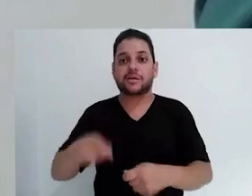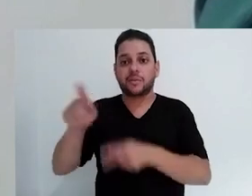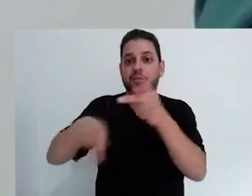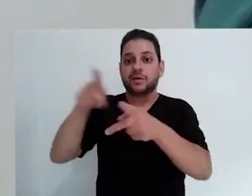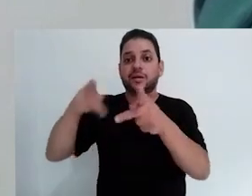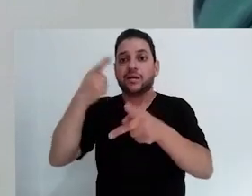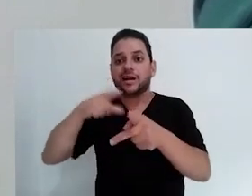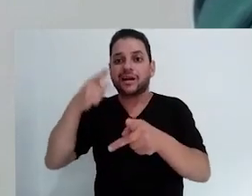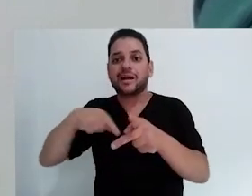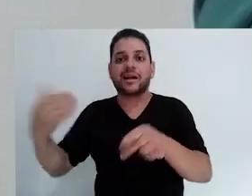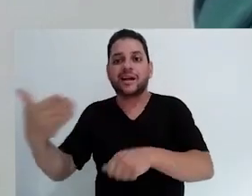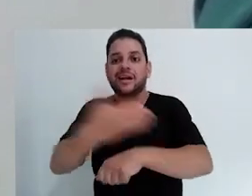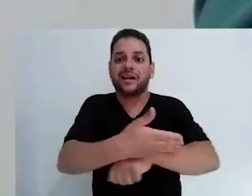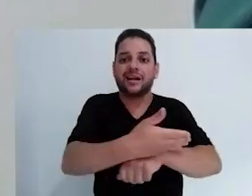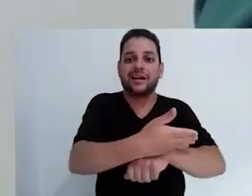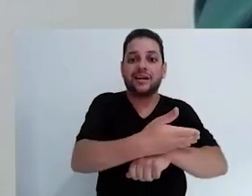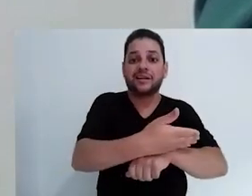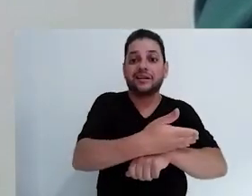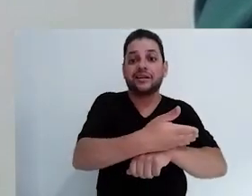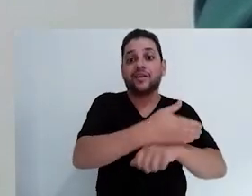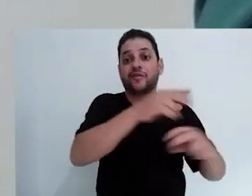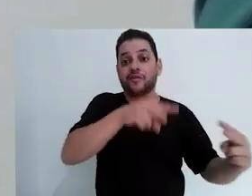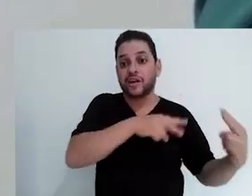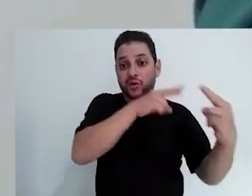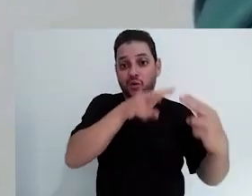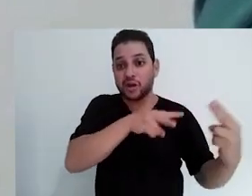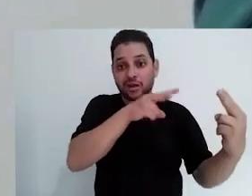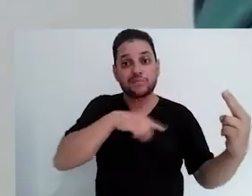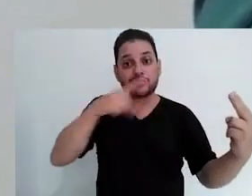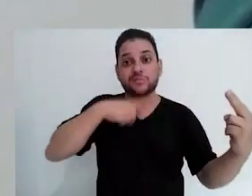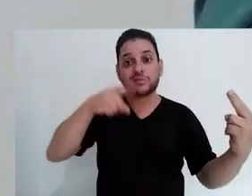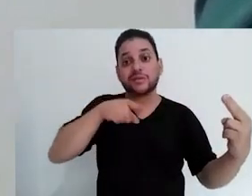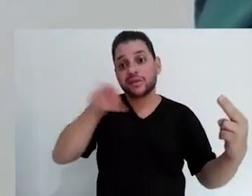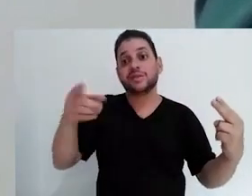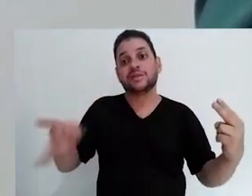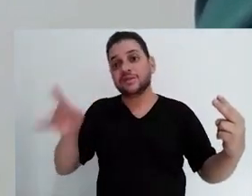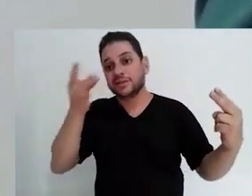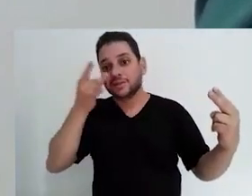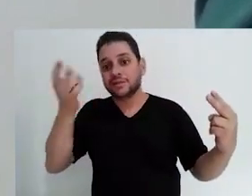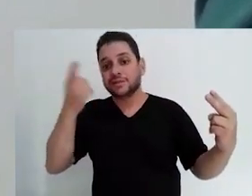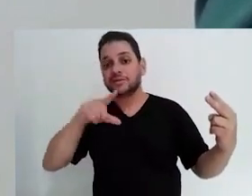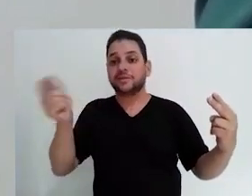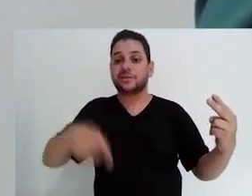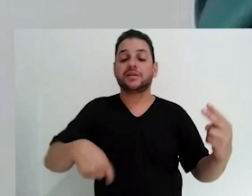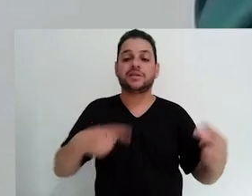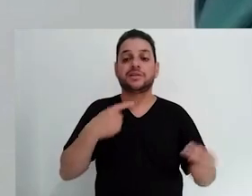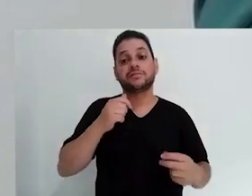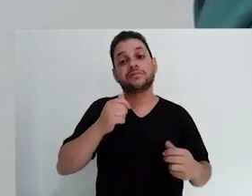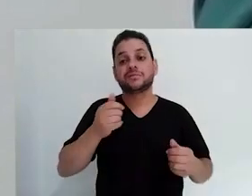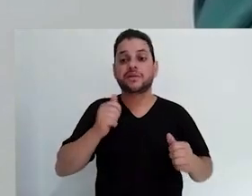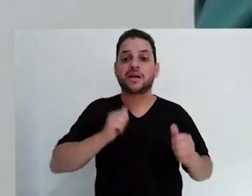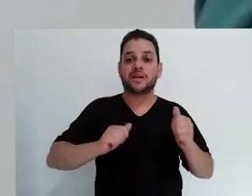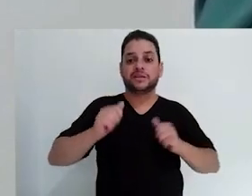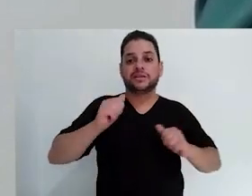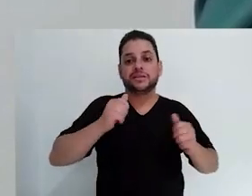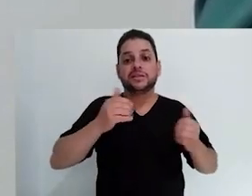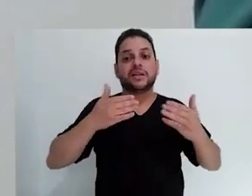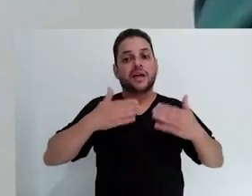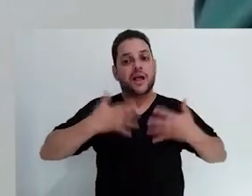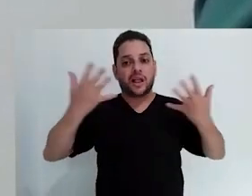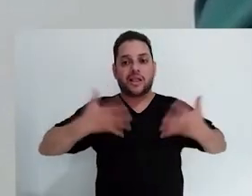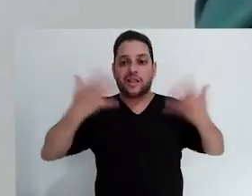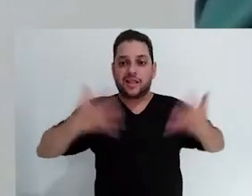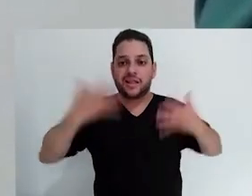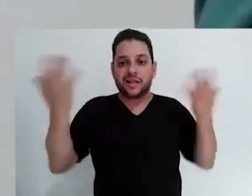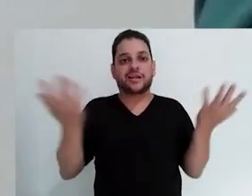ser atendida virtualmente ou à distância. Então, a gente está muito esperançoso, a gente está bastante animado com esse balão